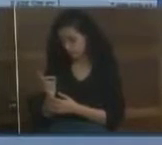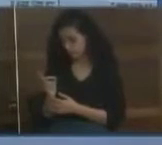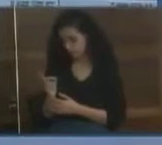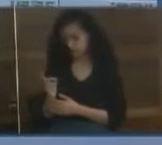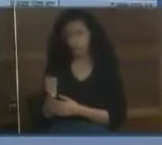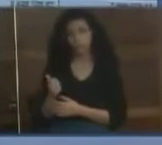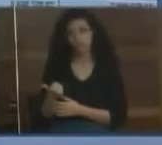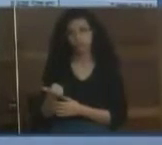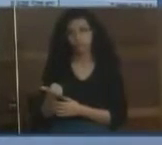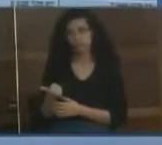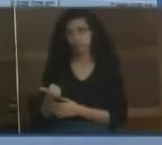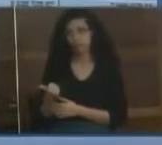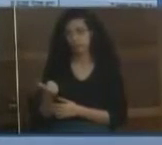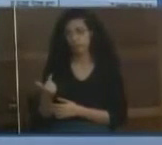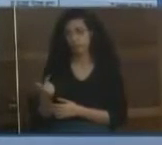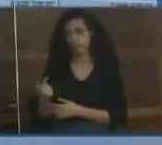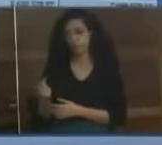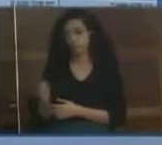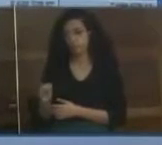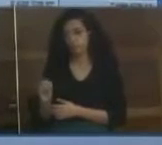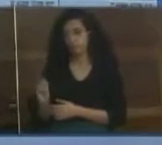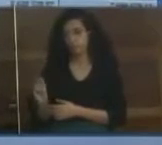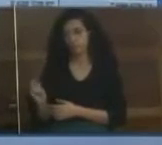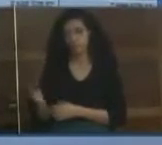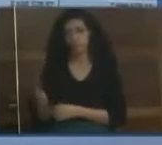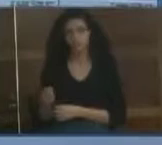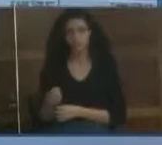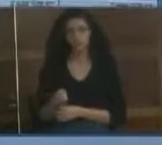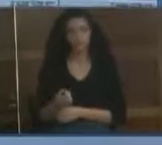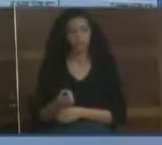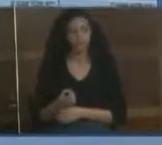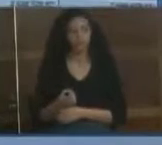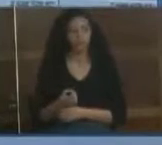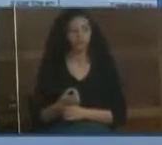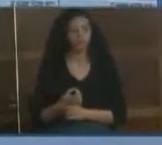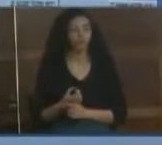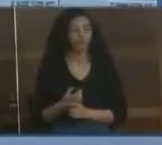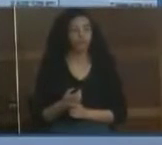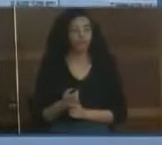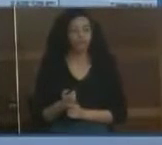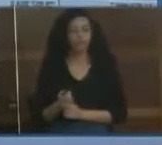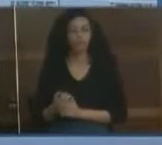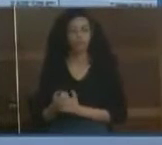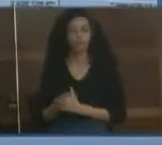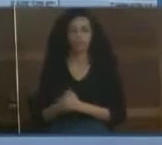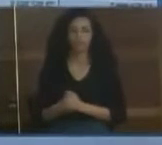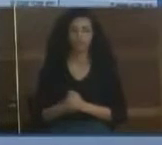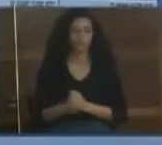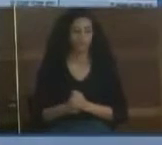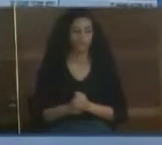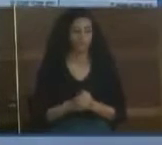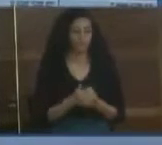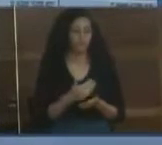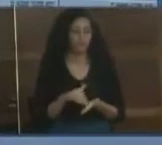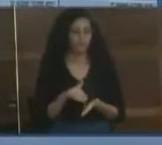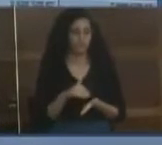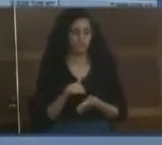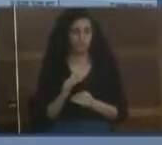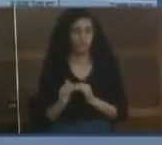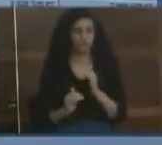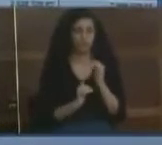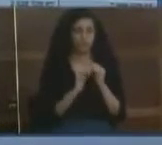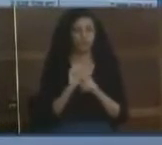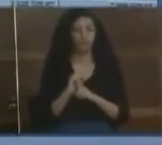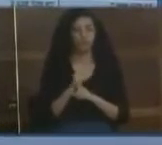terceiro quadrinho decente 178 milhões 286 mil reais a secretaria de desenvolvimento